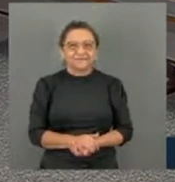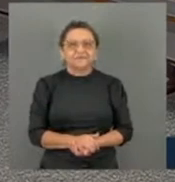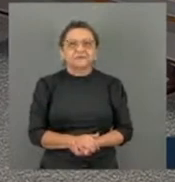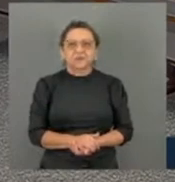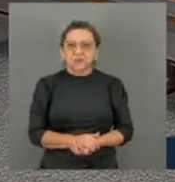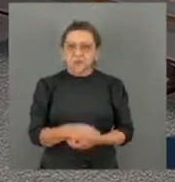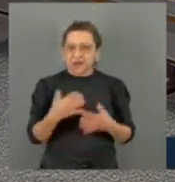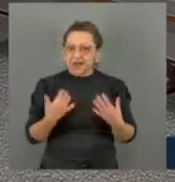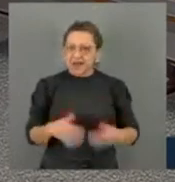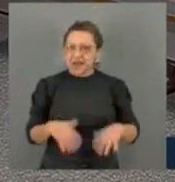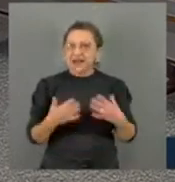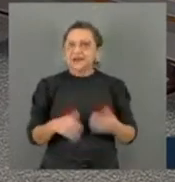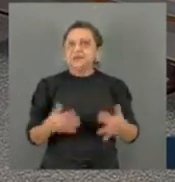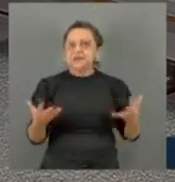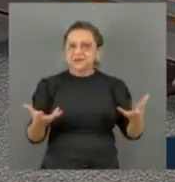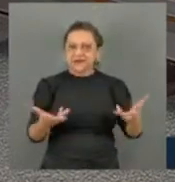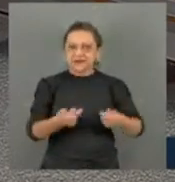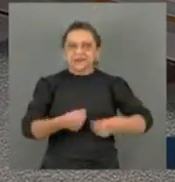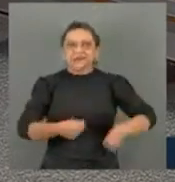Muito obrigado.